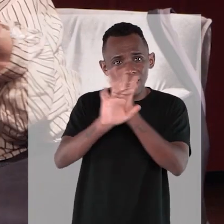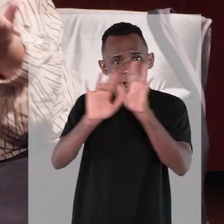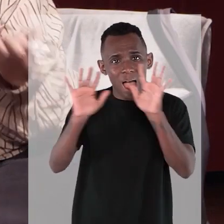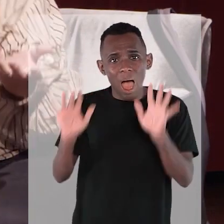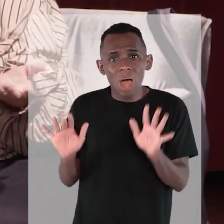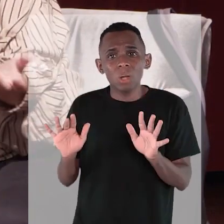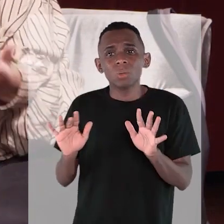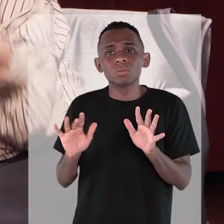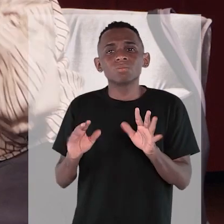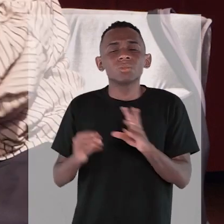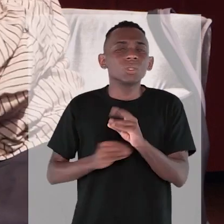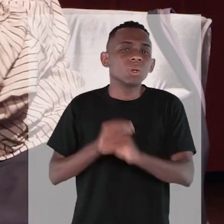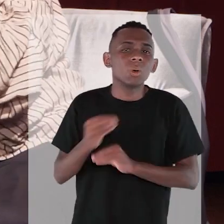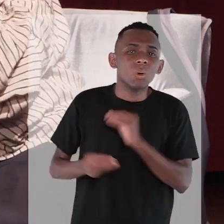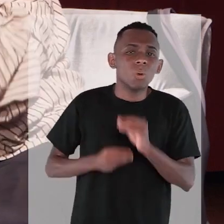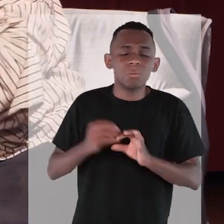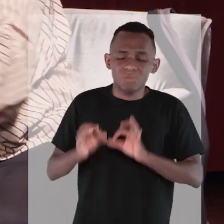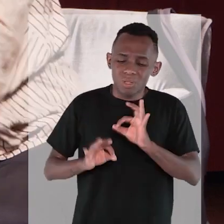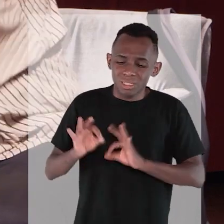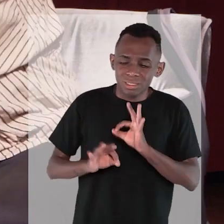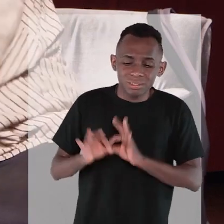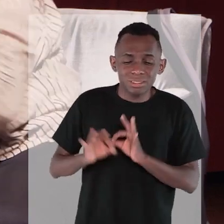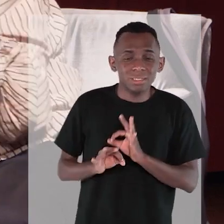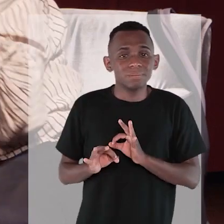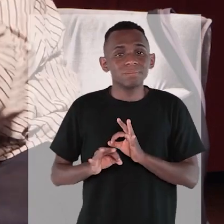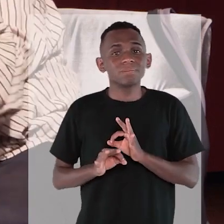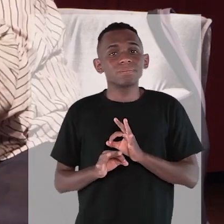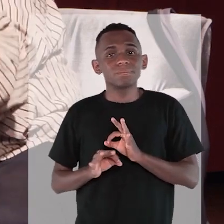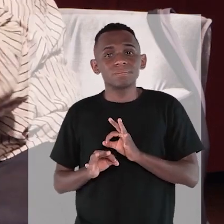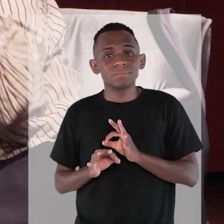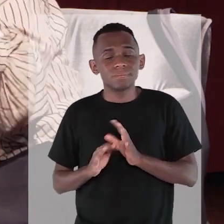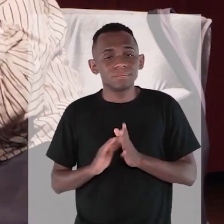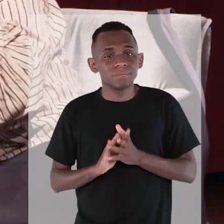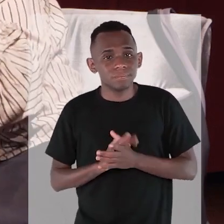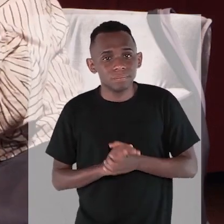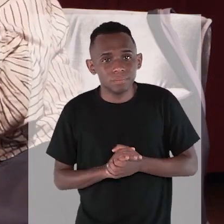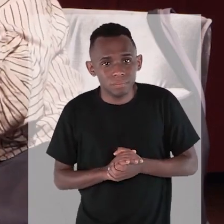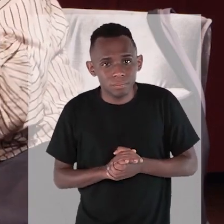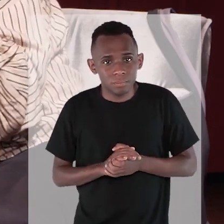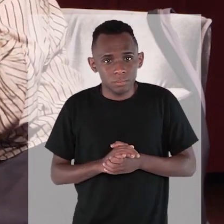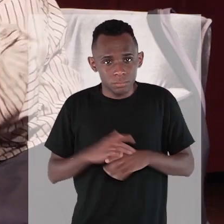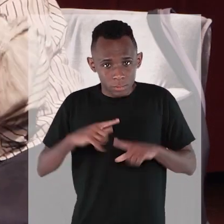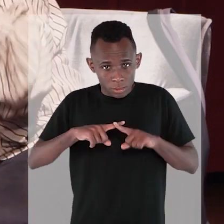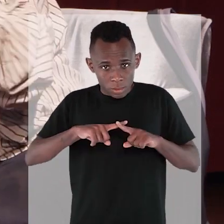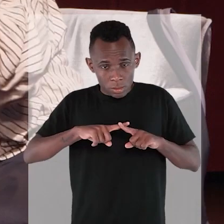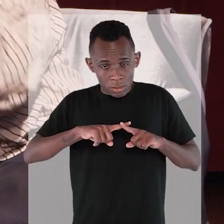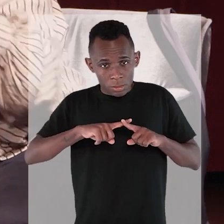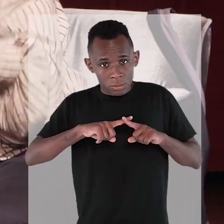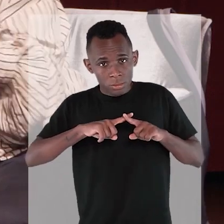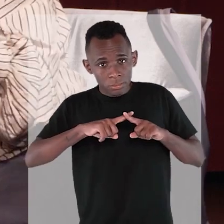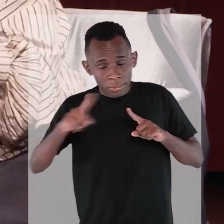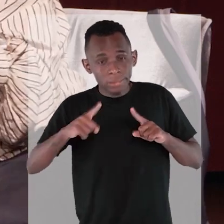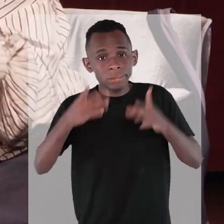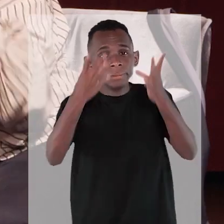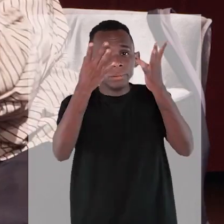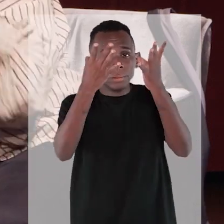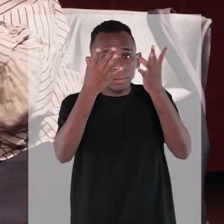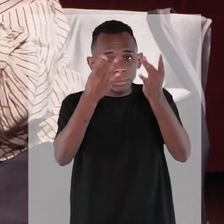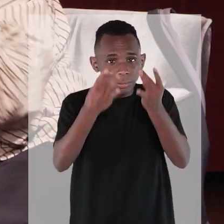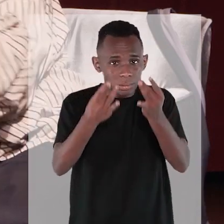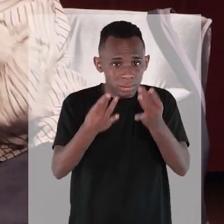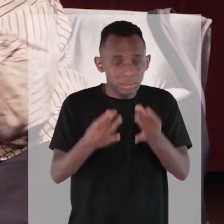como eu saberia formular para a questão do reacionarismo. Mas Os elementos que